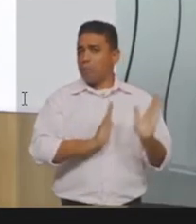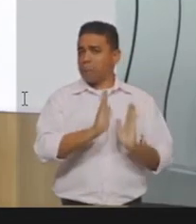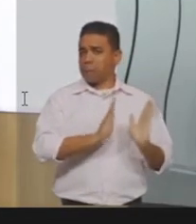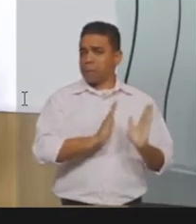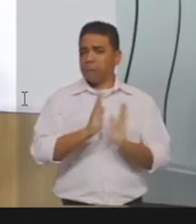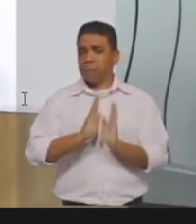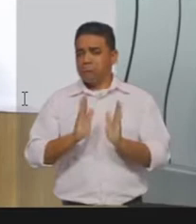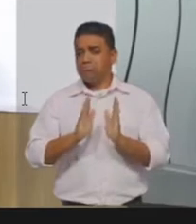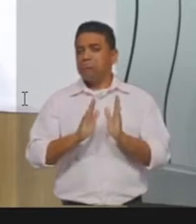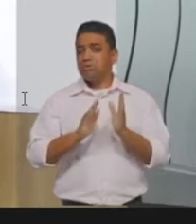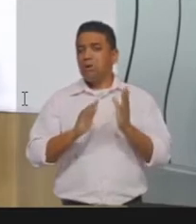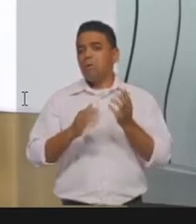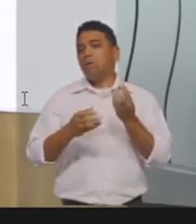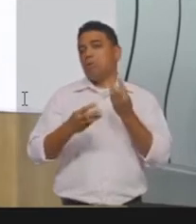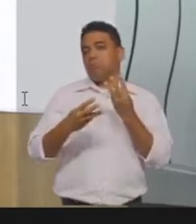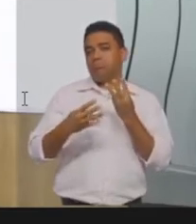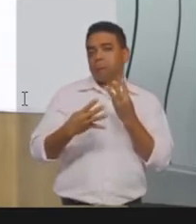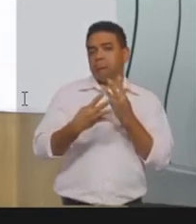estações do ano.